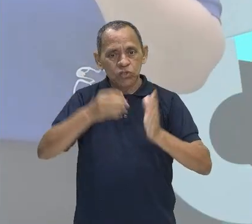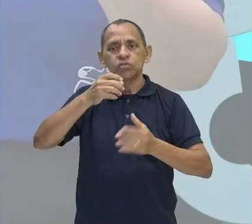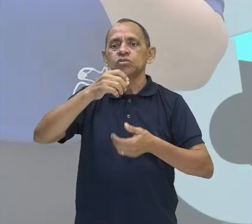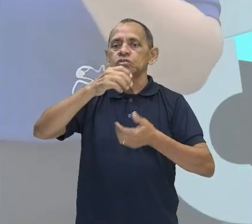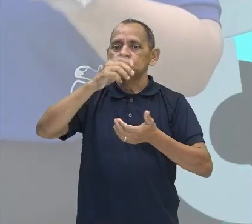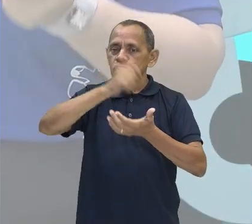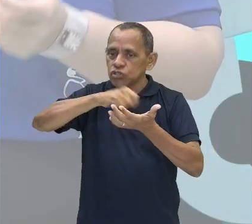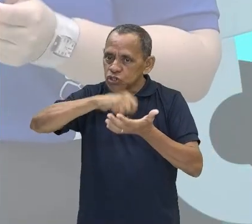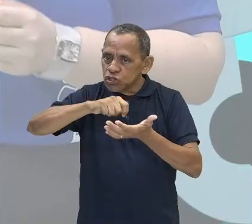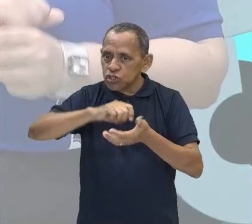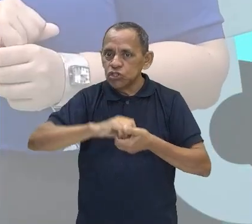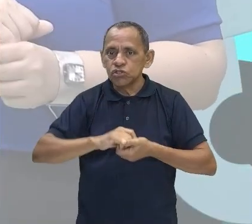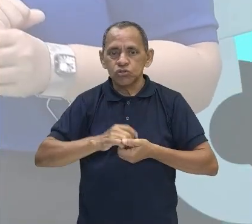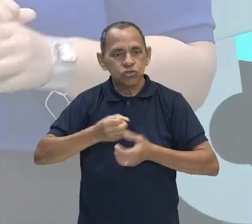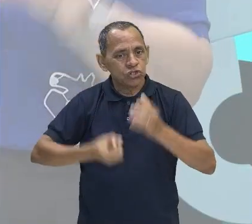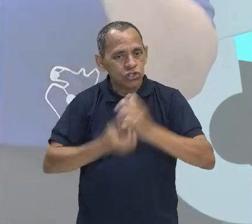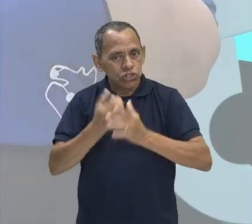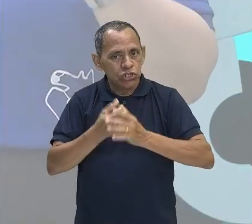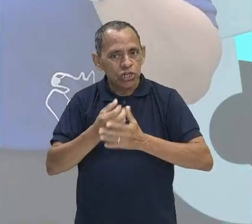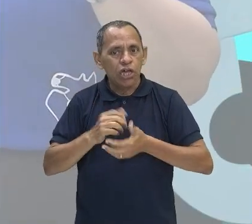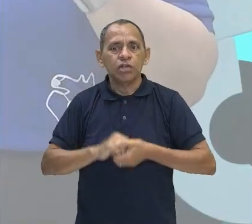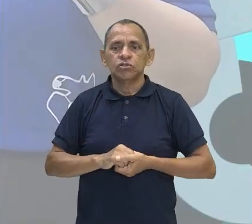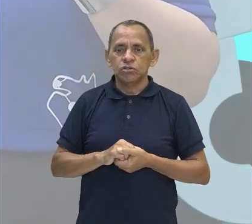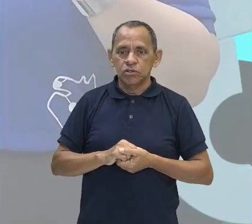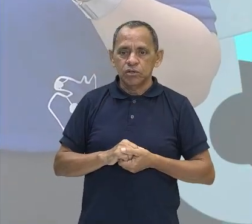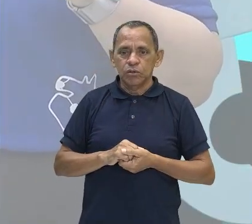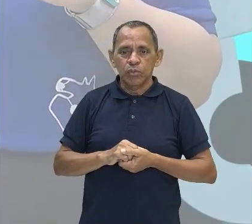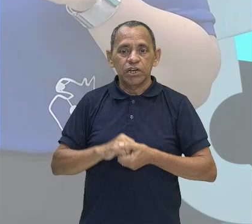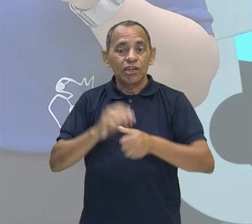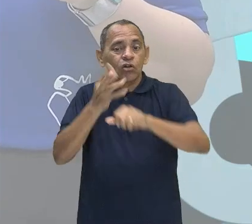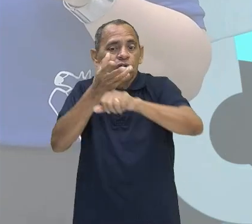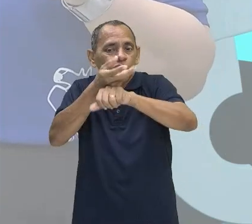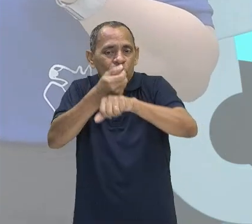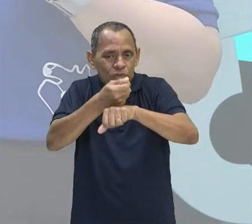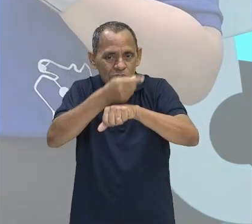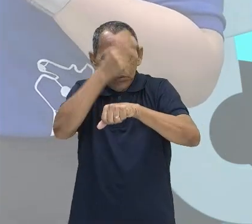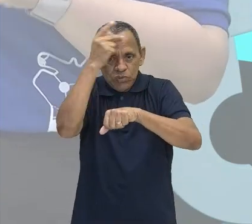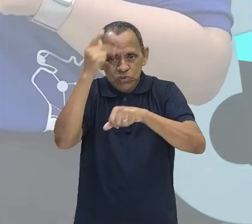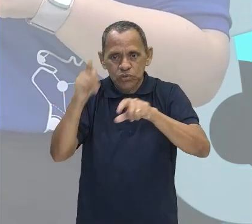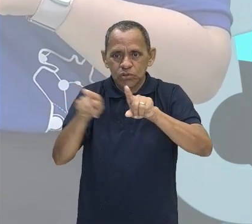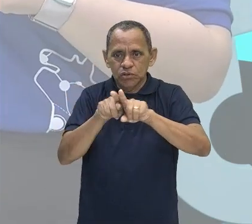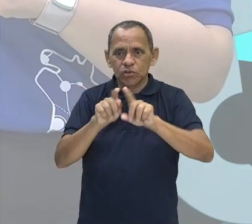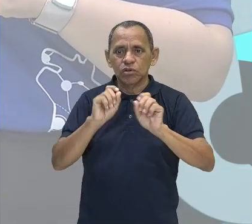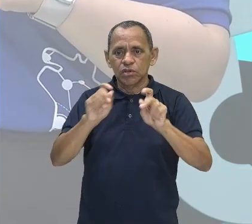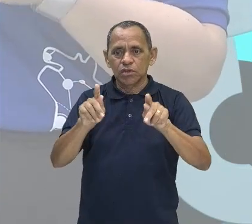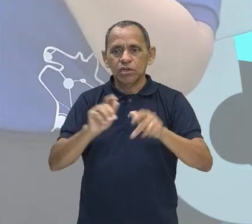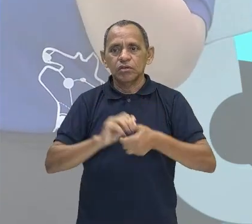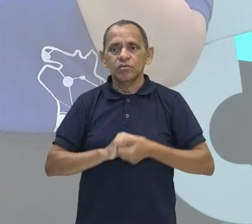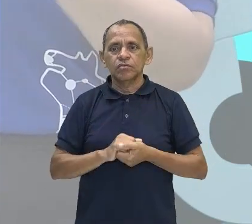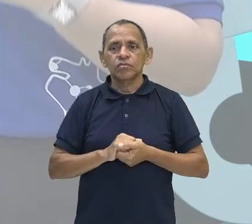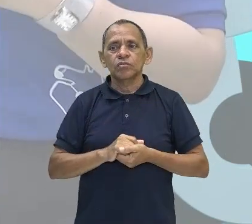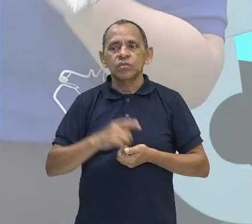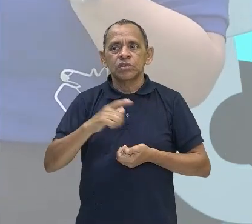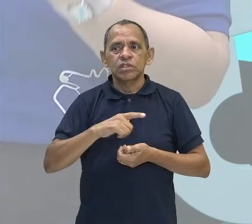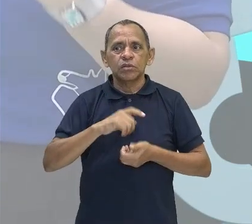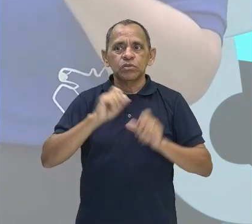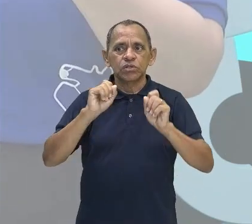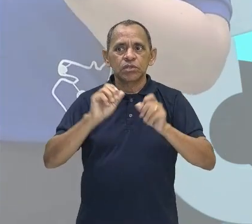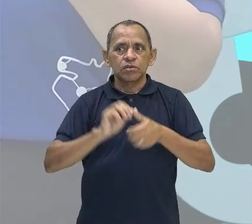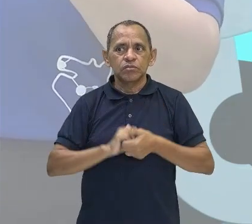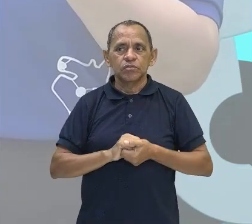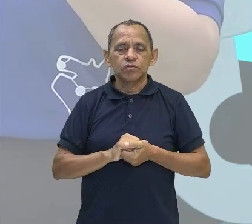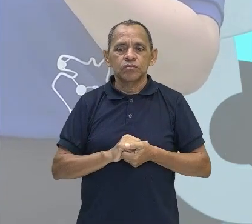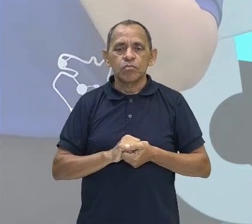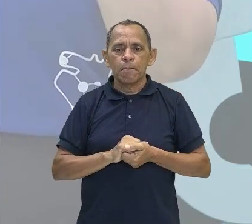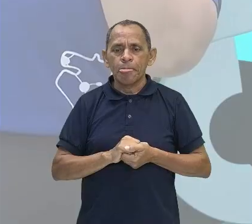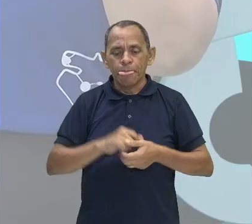são oralizados para convencer. Isso é persuasão, certo? E aí, então, nós temos o quê? Quais são